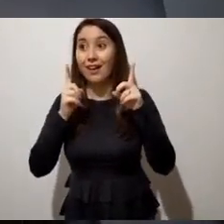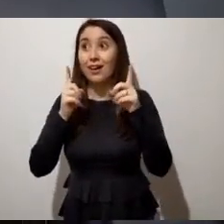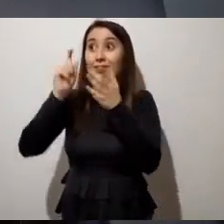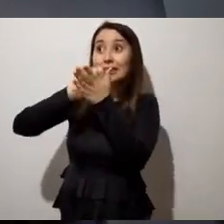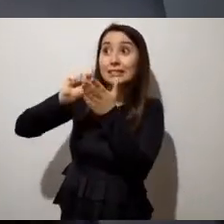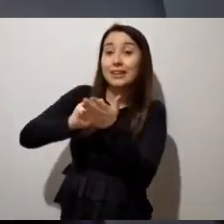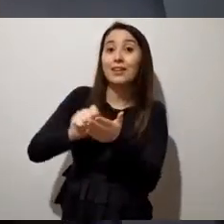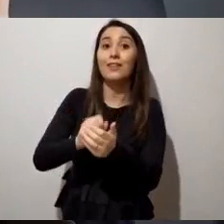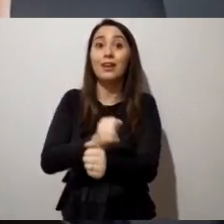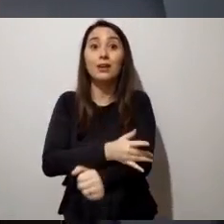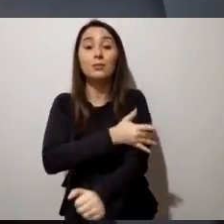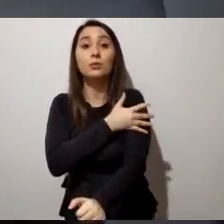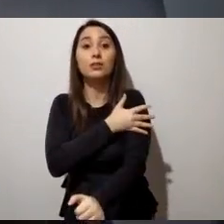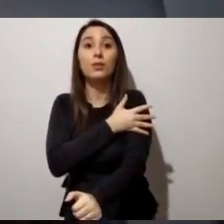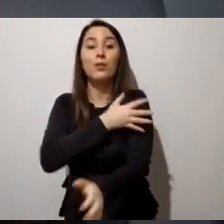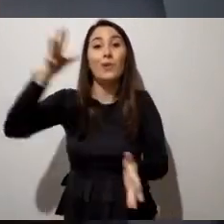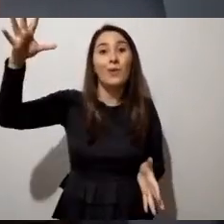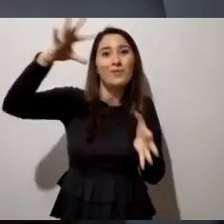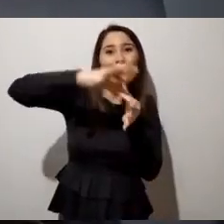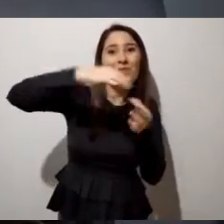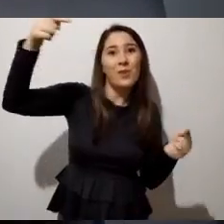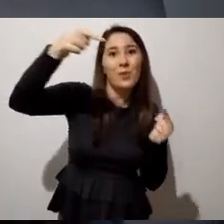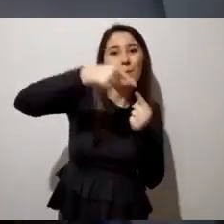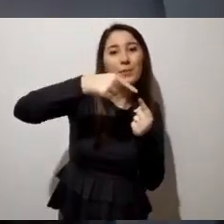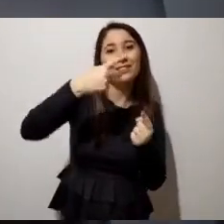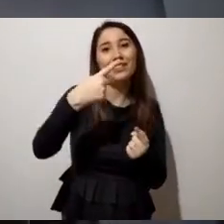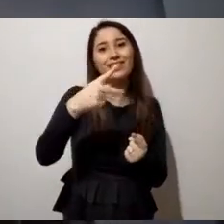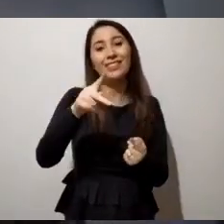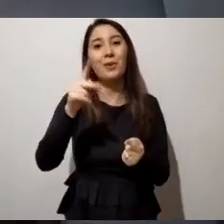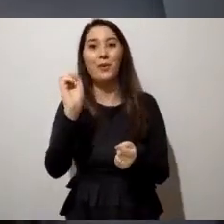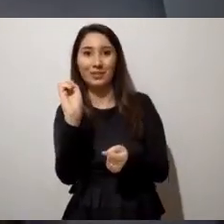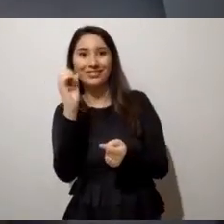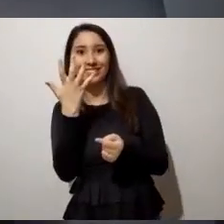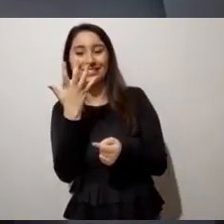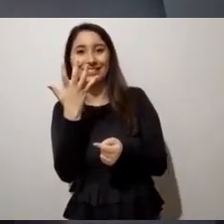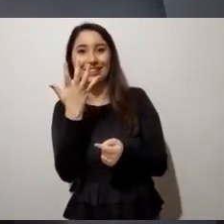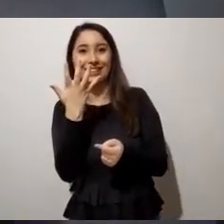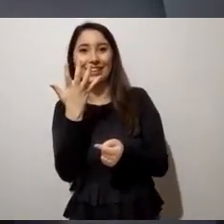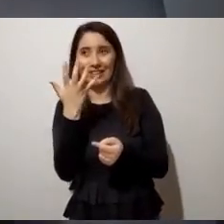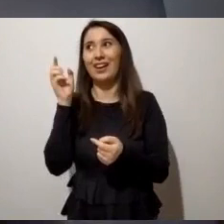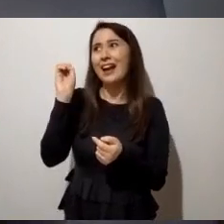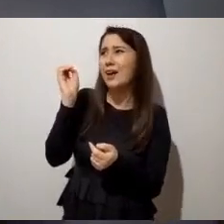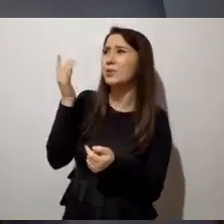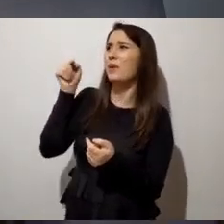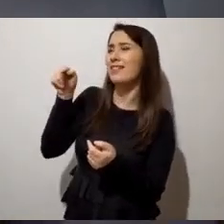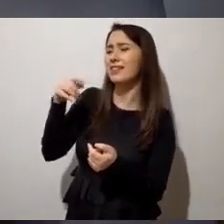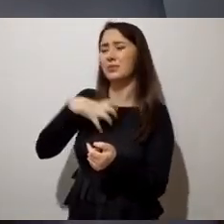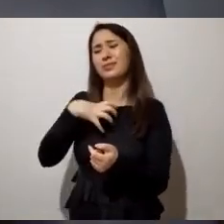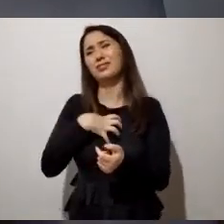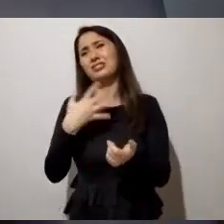você associa ali quais emoções você conseguiu perceber que esse fato te fez sentir.